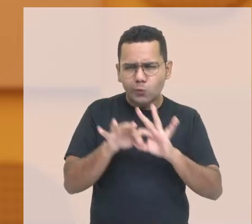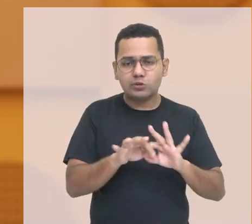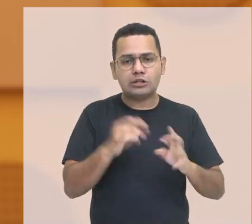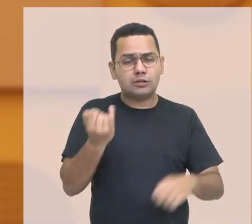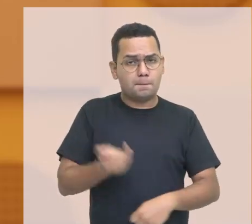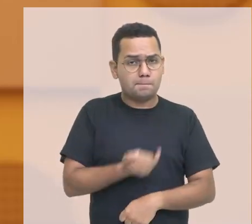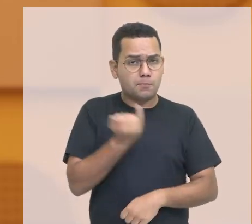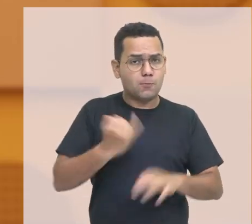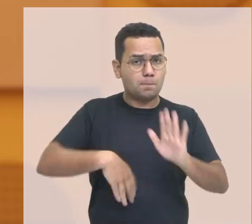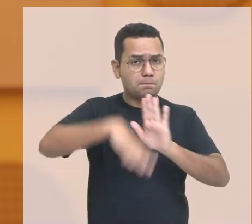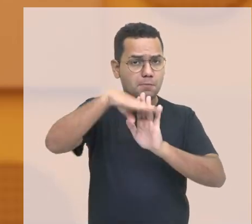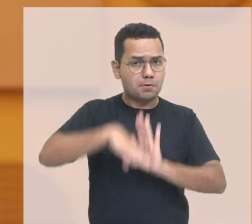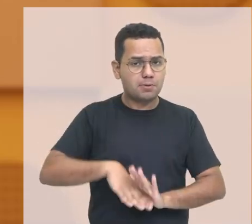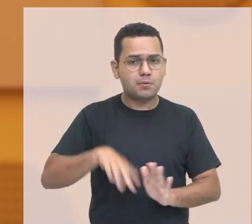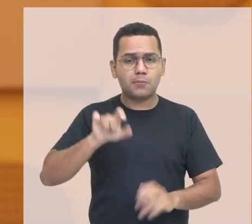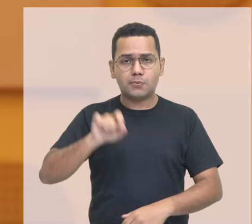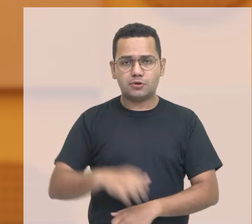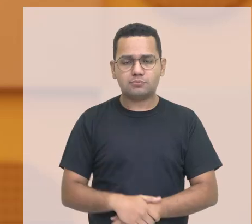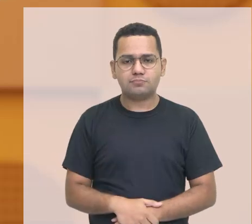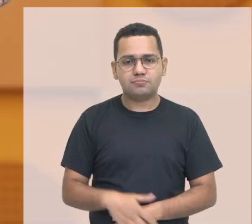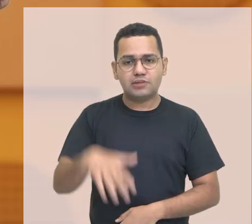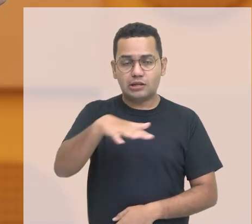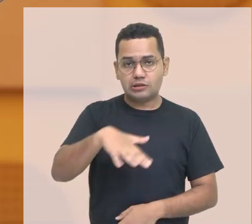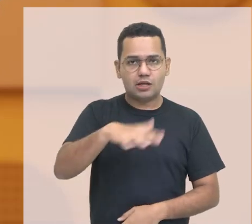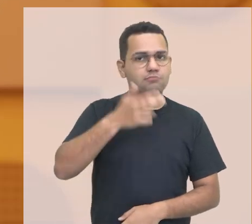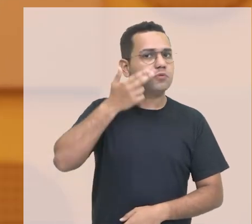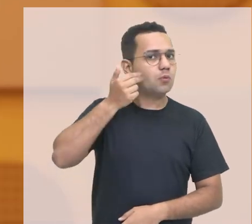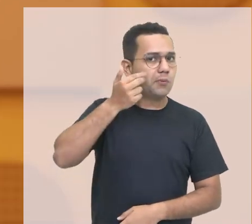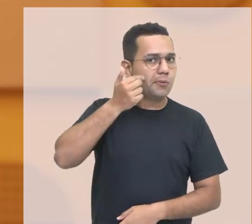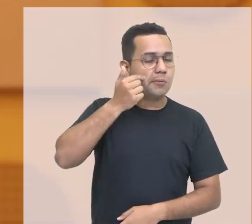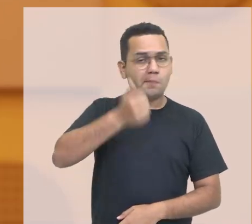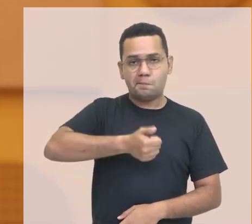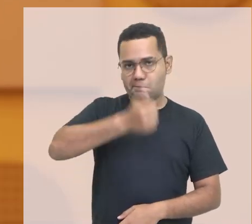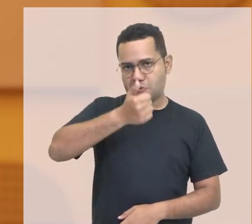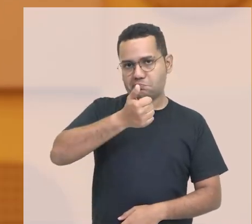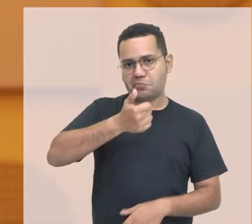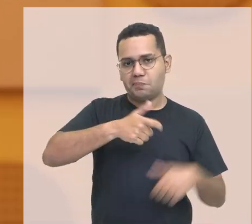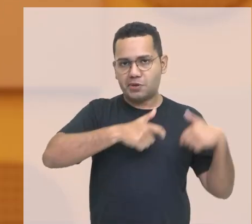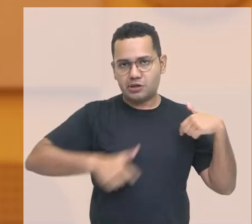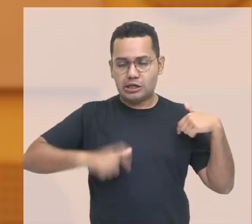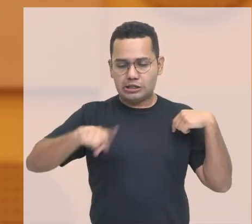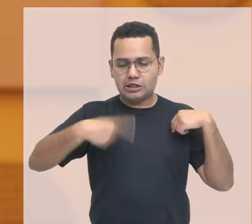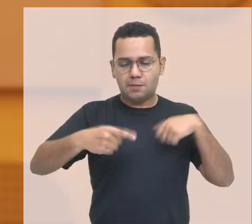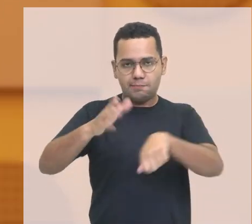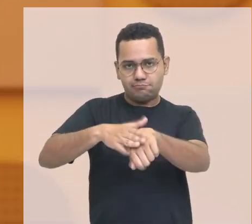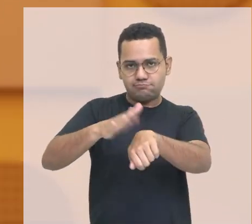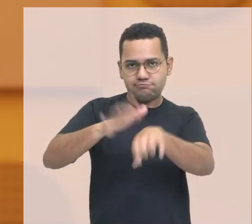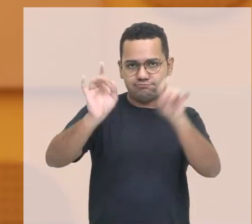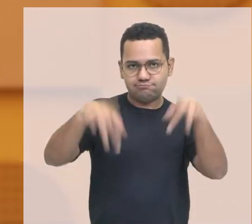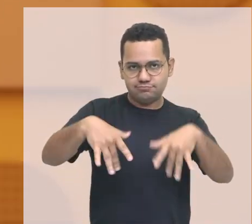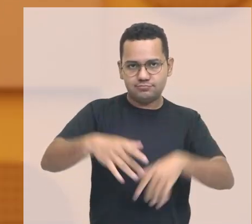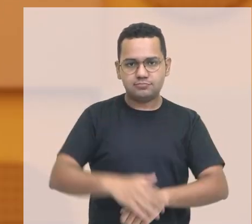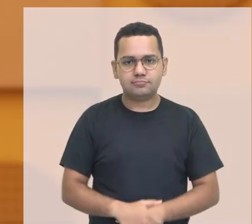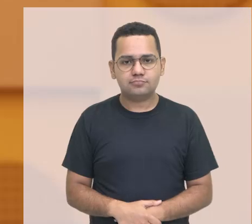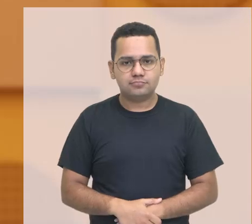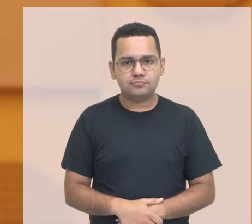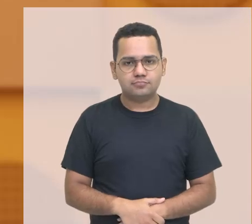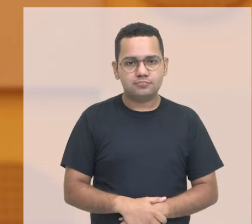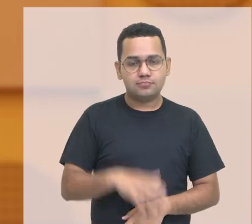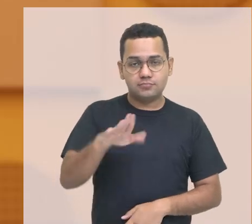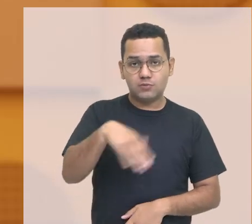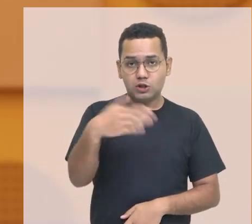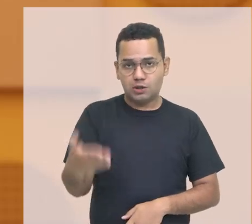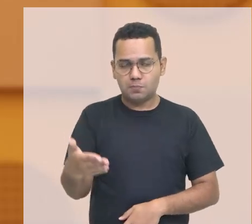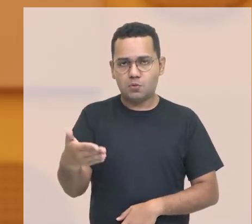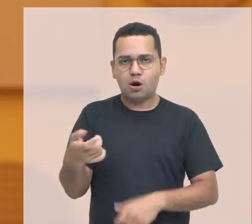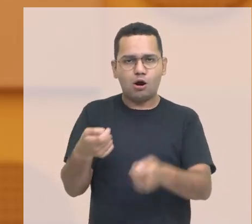vão desde o governo Collor, né, a sua renúncia, um processo de estabilização com